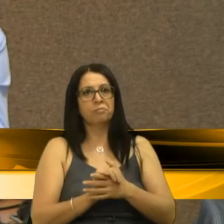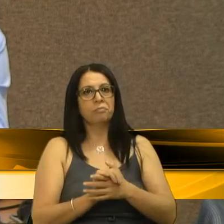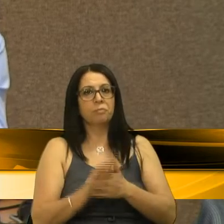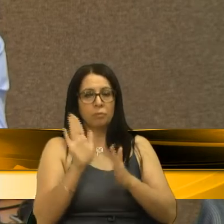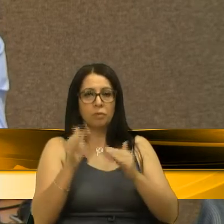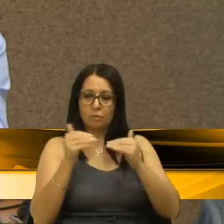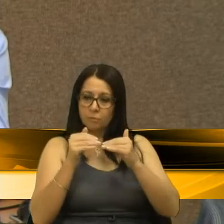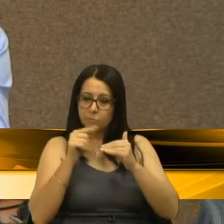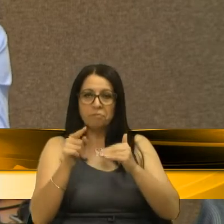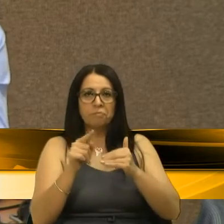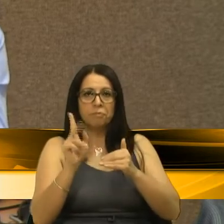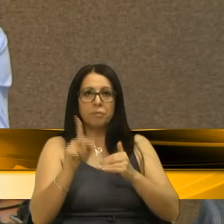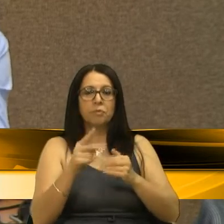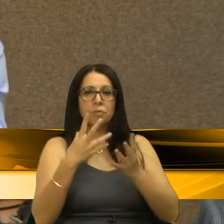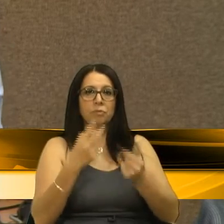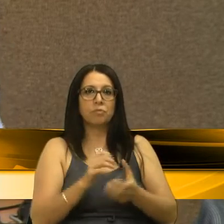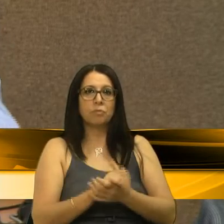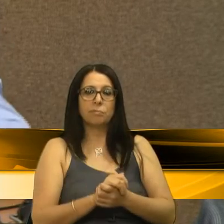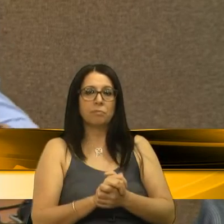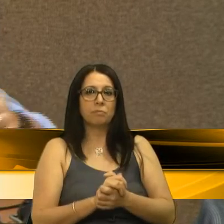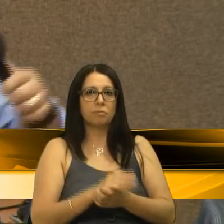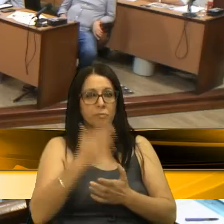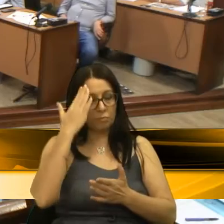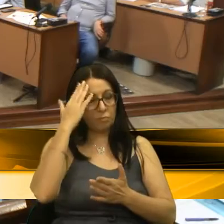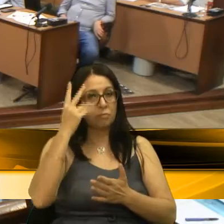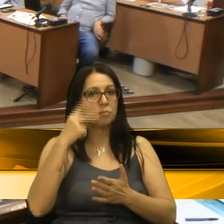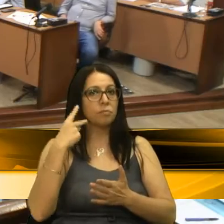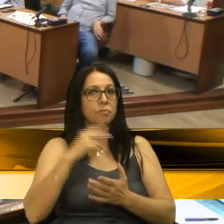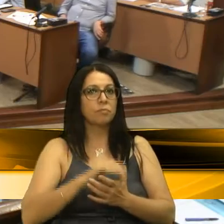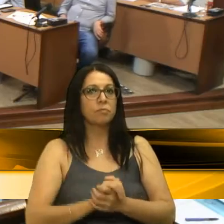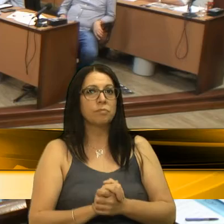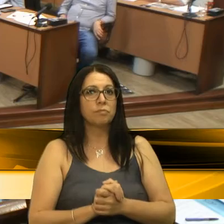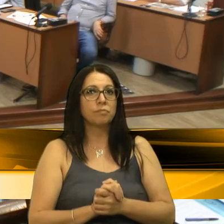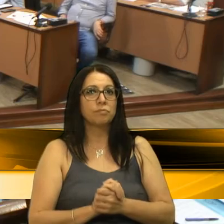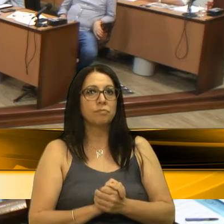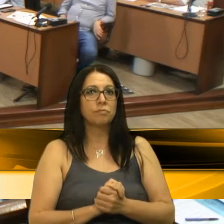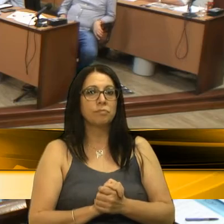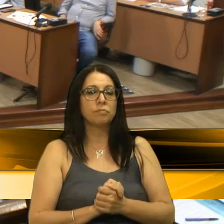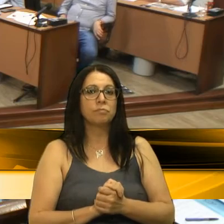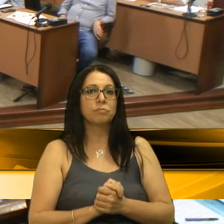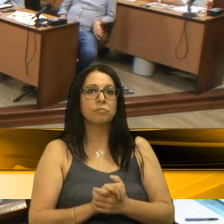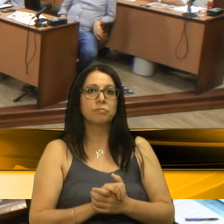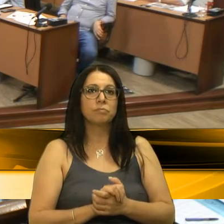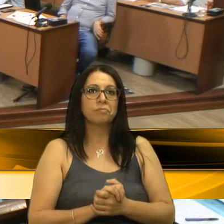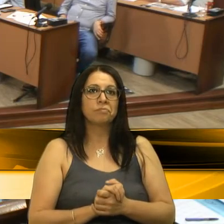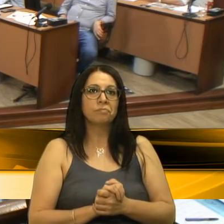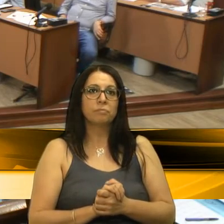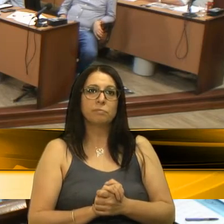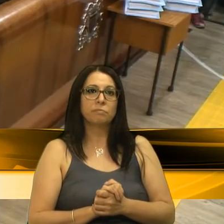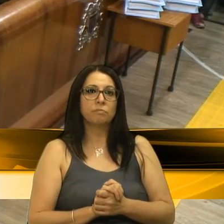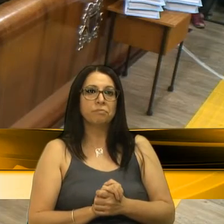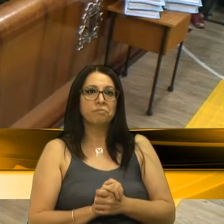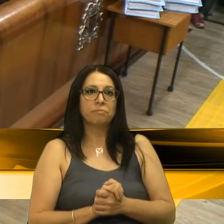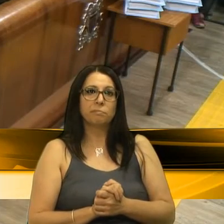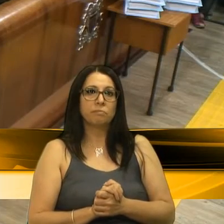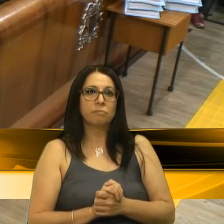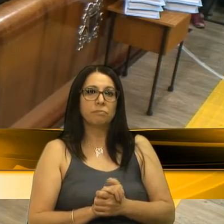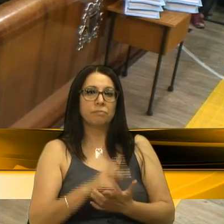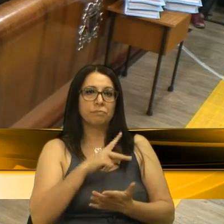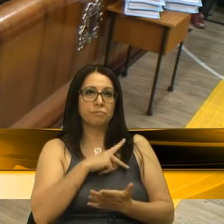mérito possa ser discutido. Esse é o requerimento que encaminha à mesa, senhor presidente. Senhor presidente. Questão pela ordem, senhor presidente. Pois